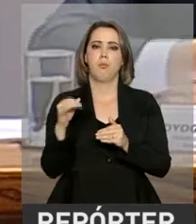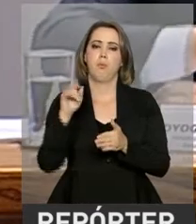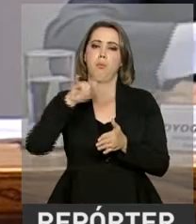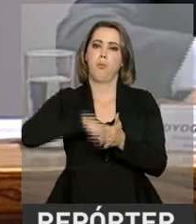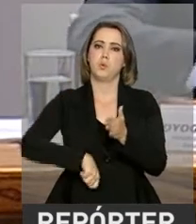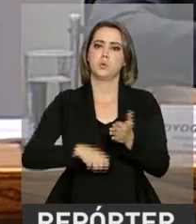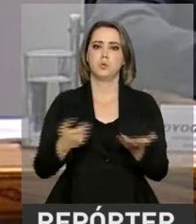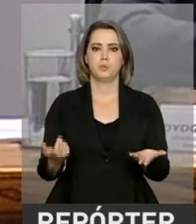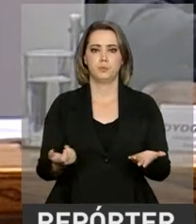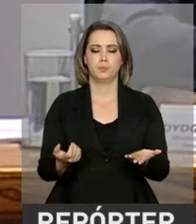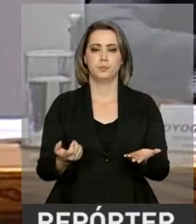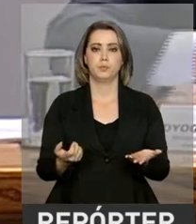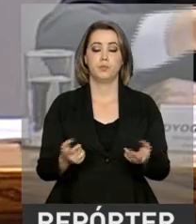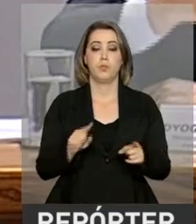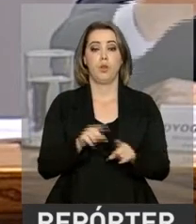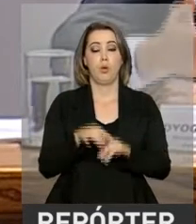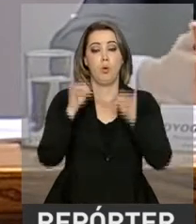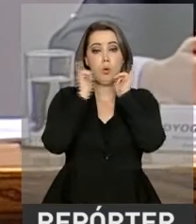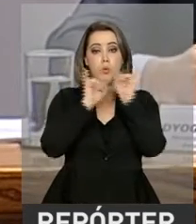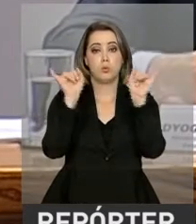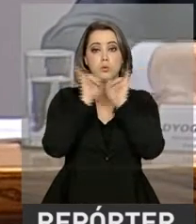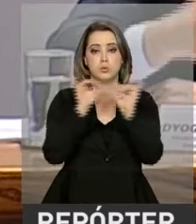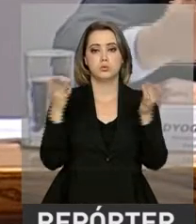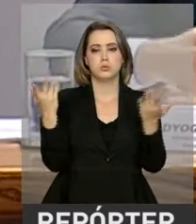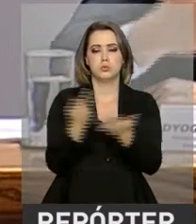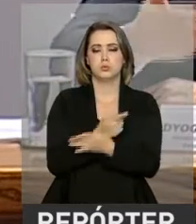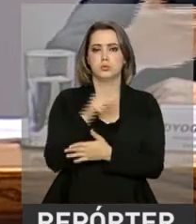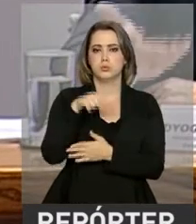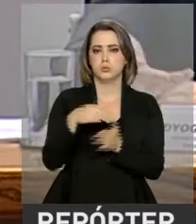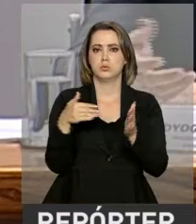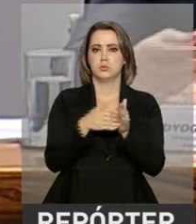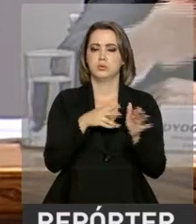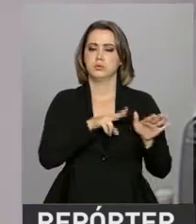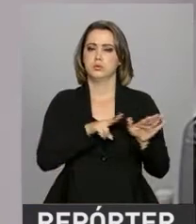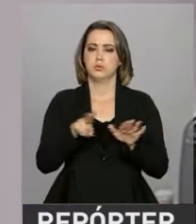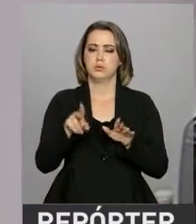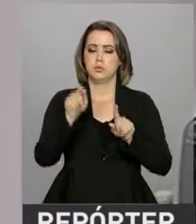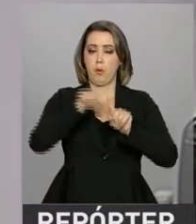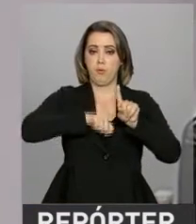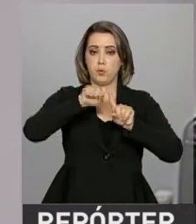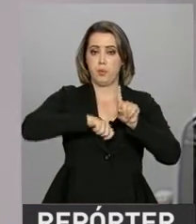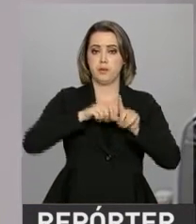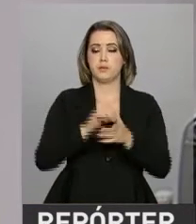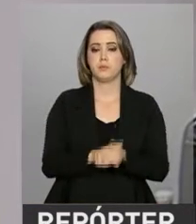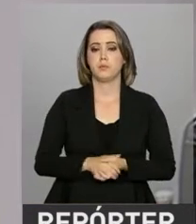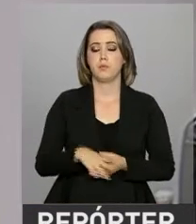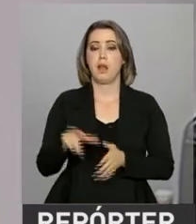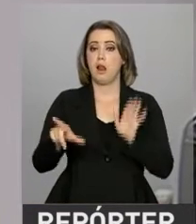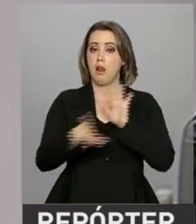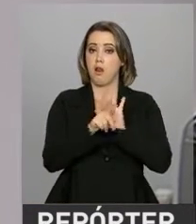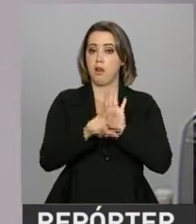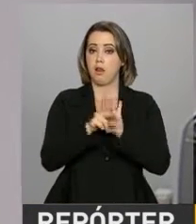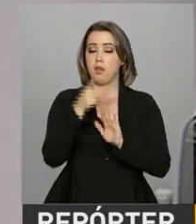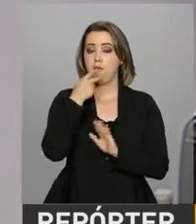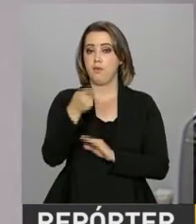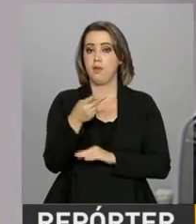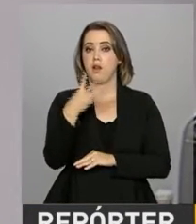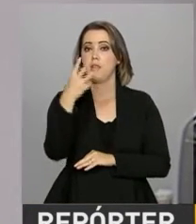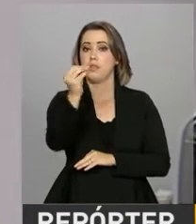tributo o anúncio da revisão do orçamento deve ser feito até o fim do mês o que a legislação dizem que nós temos até o dia